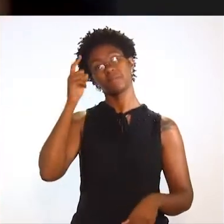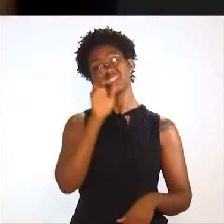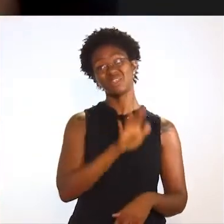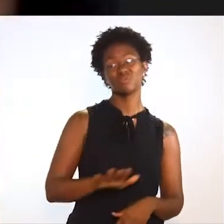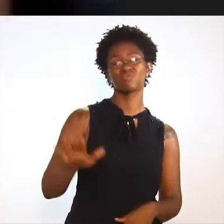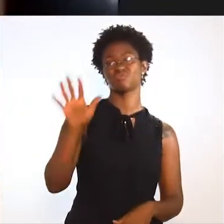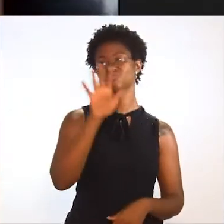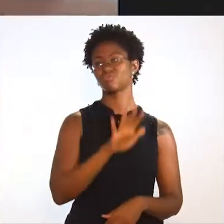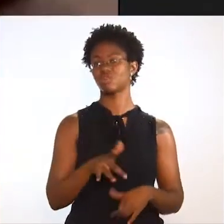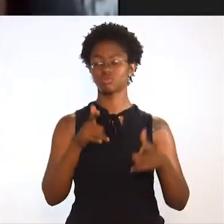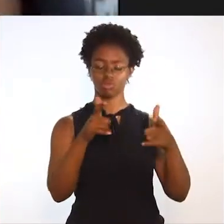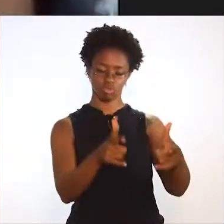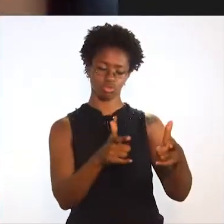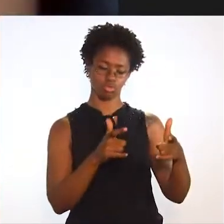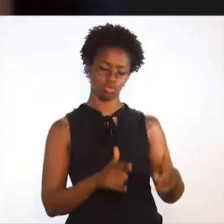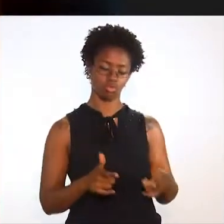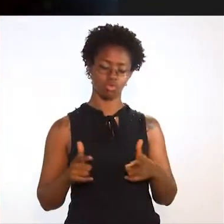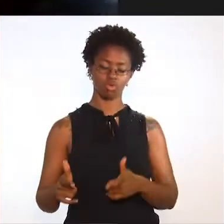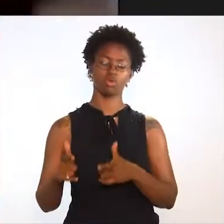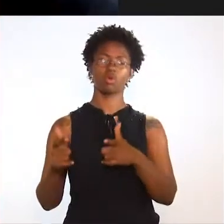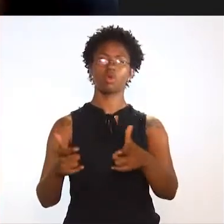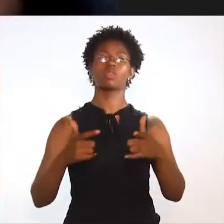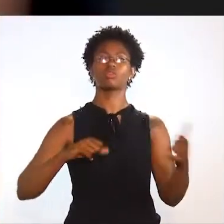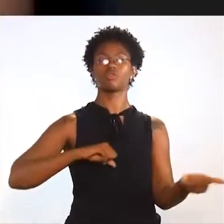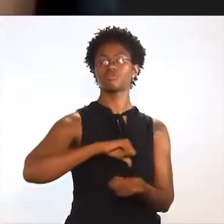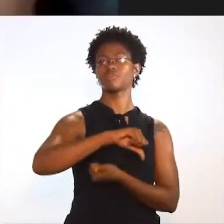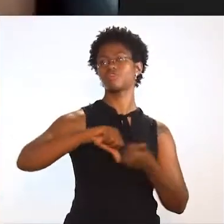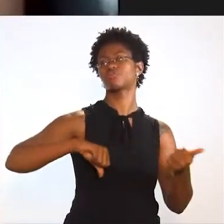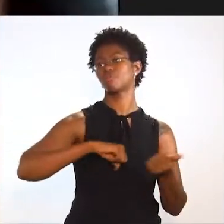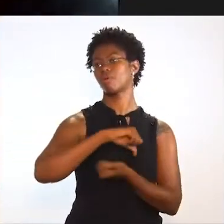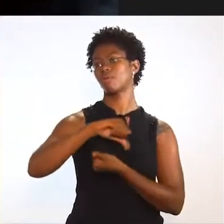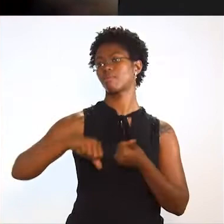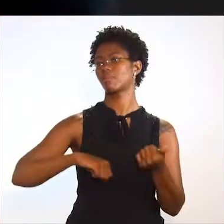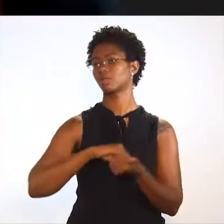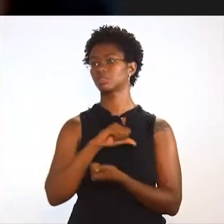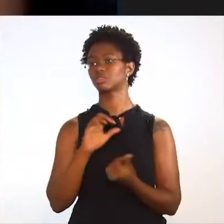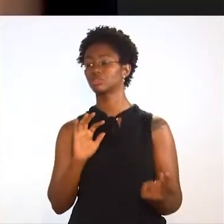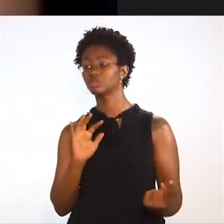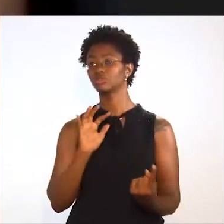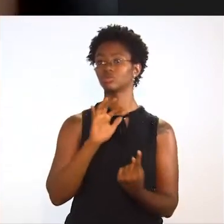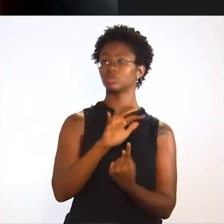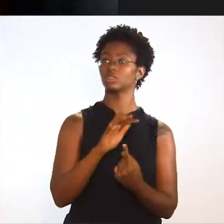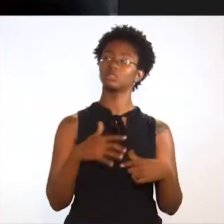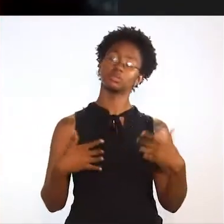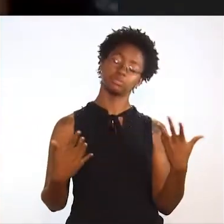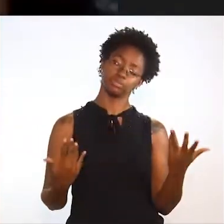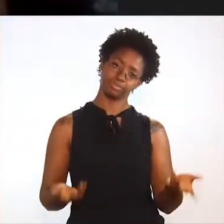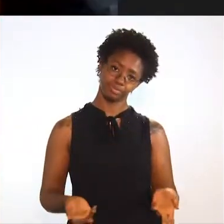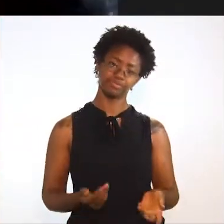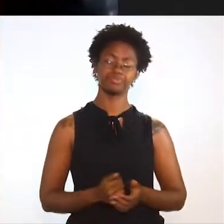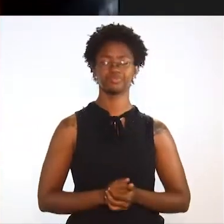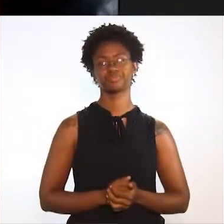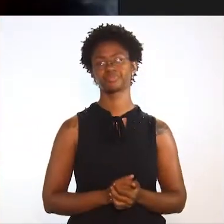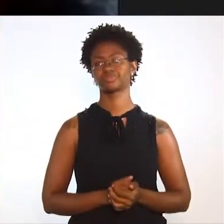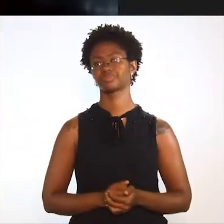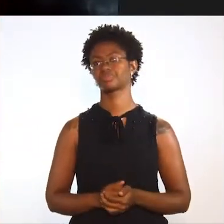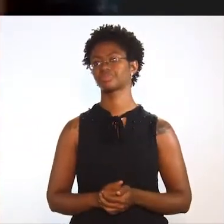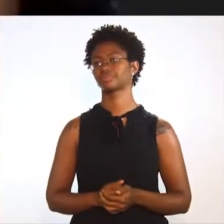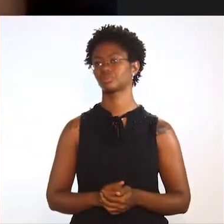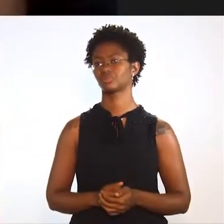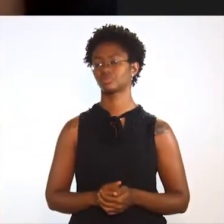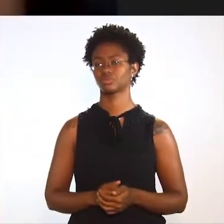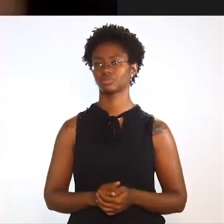num todo, na localidade, nas transformações, no impacto, enfim.